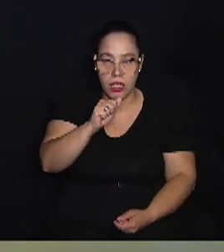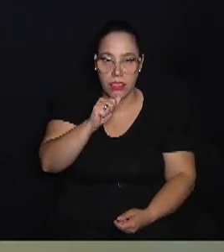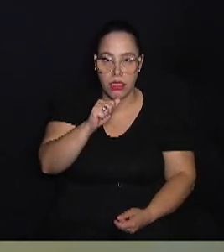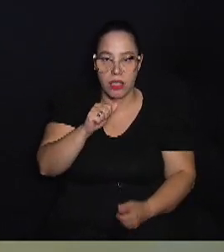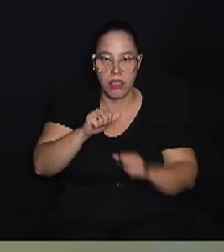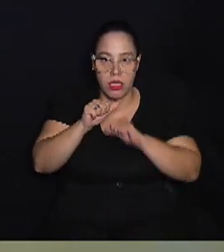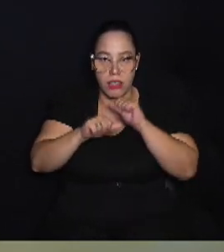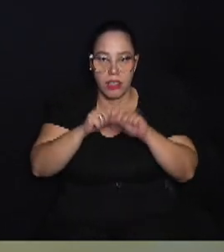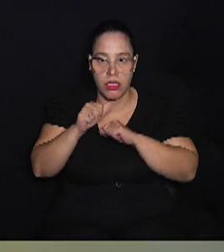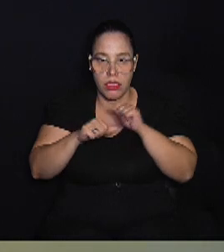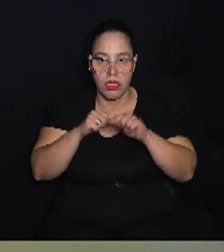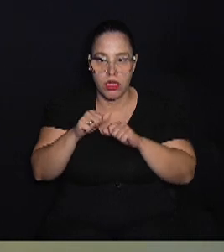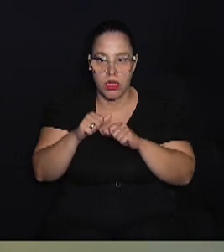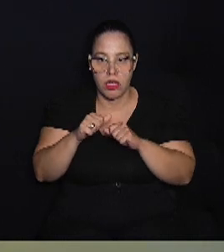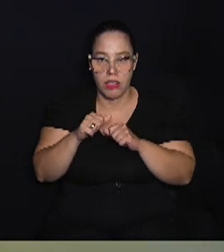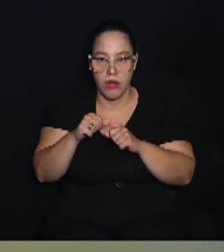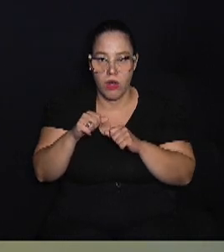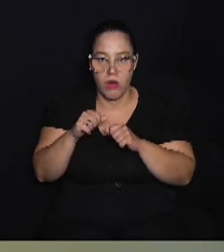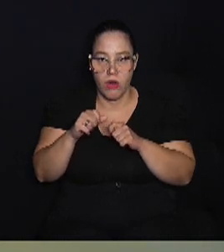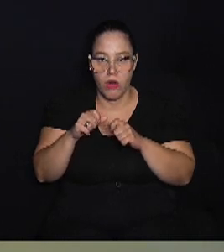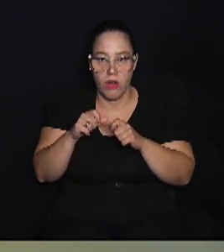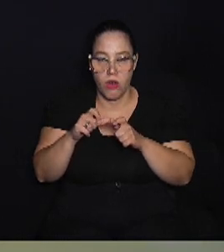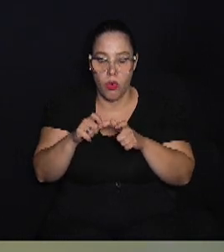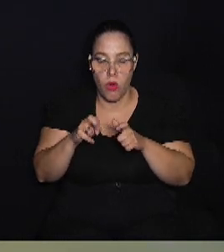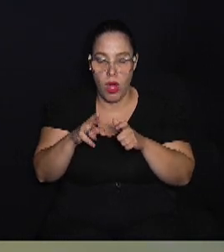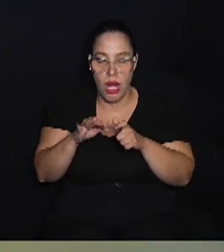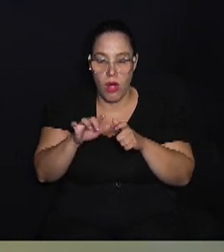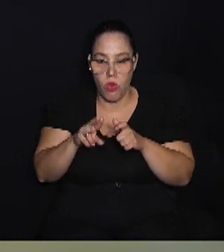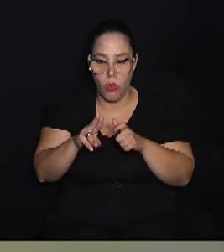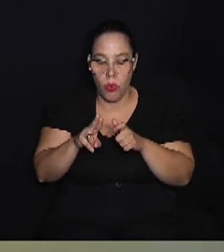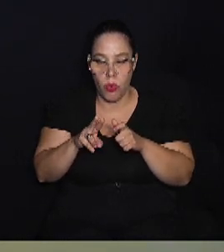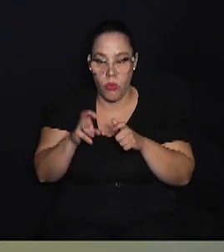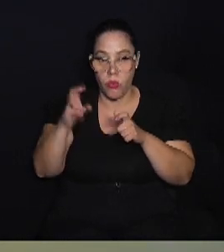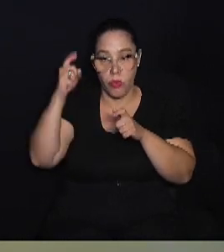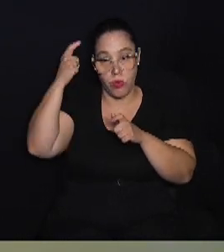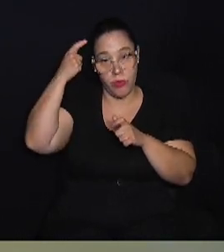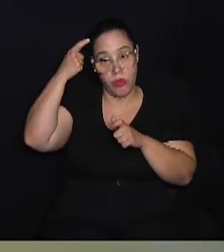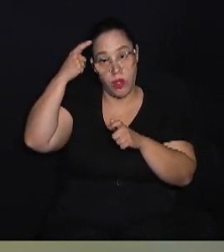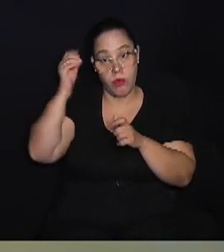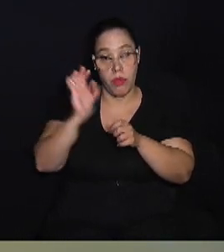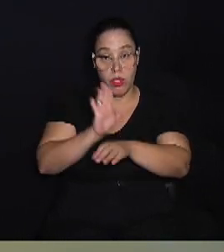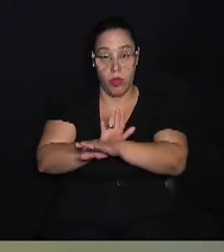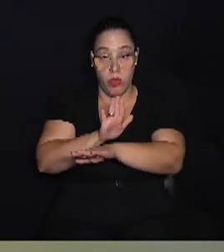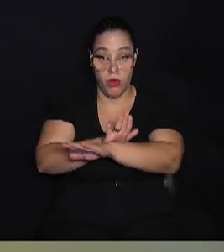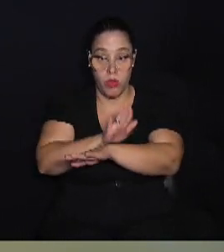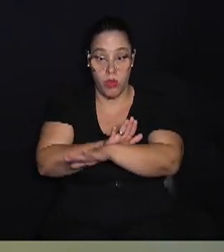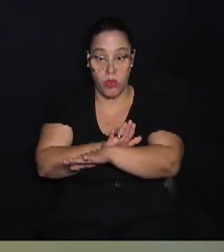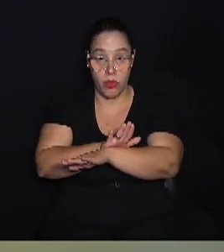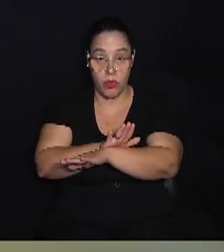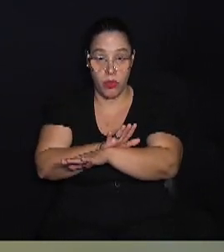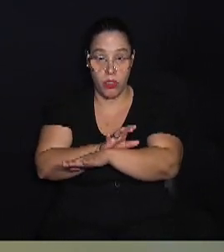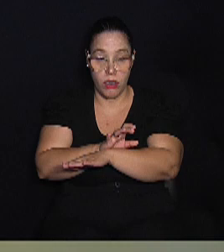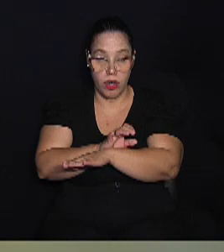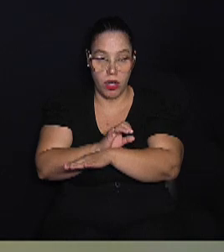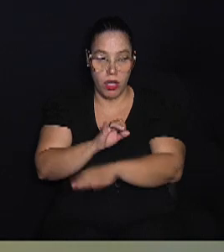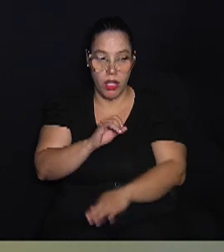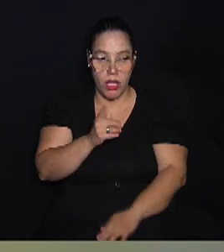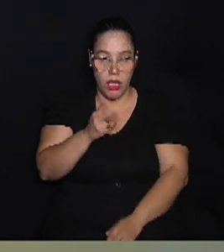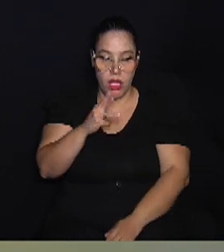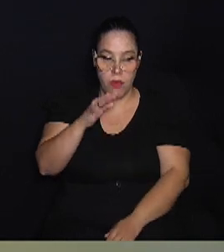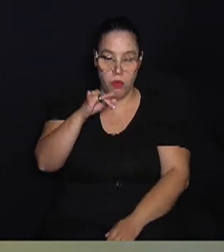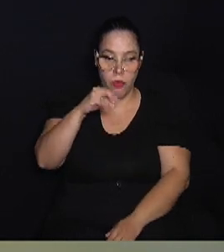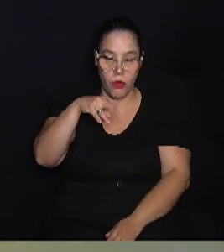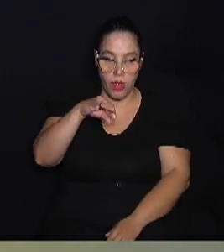exemplo, FASECAS mostra inflamação. O grau de inflamação que o cérebro tem é uma ajuda. A diminuição do hipocampo, que é a área de ideias,